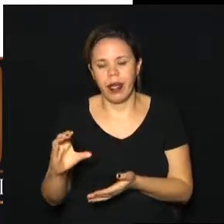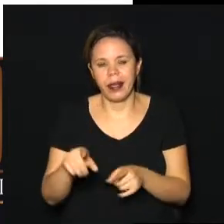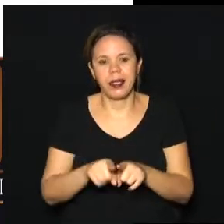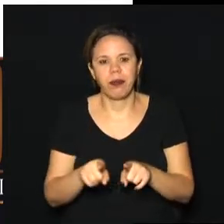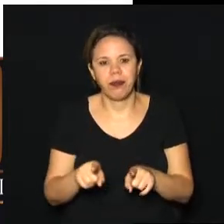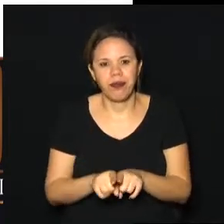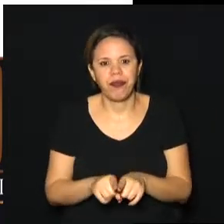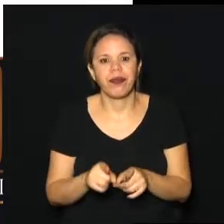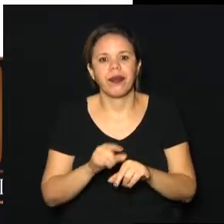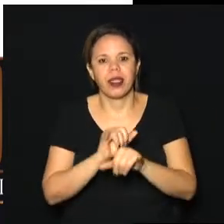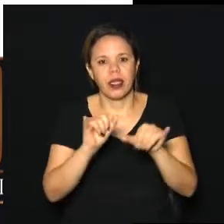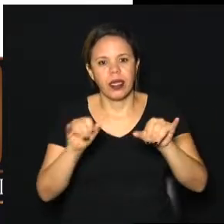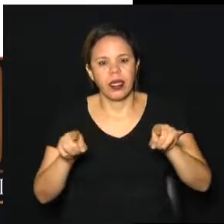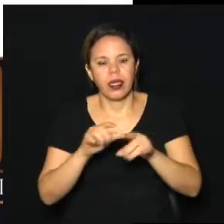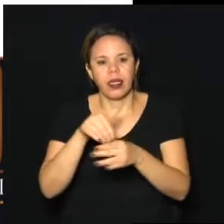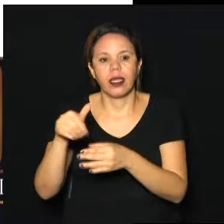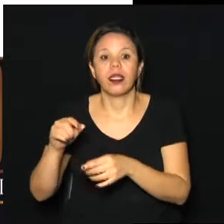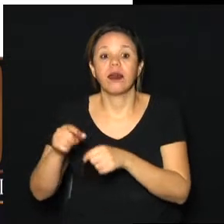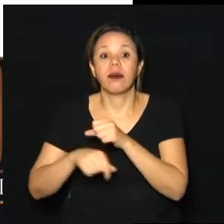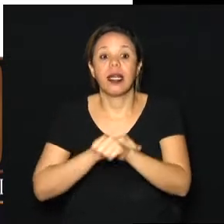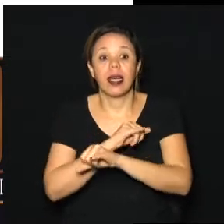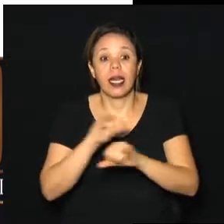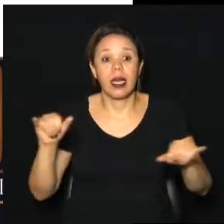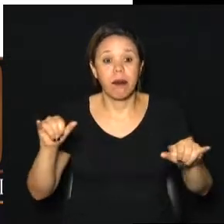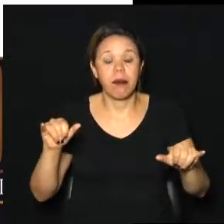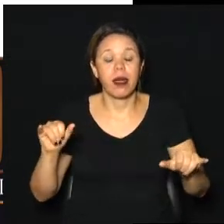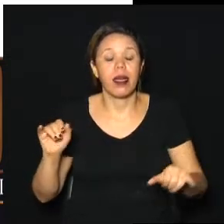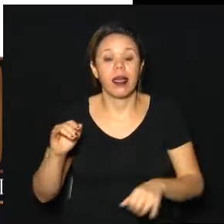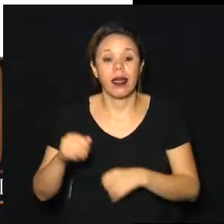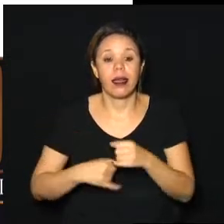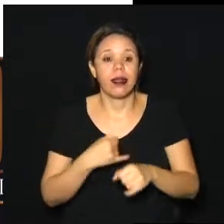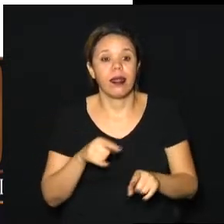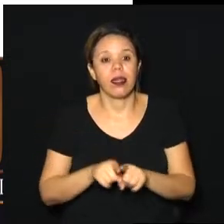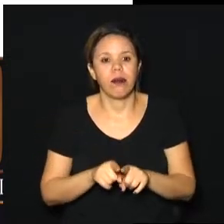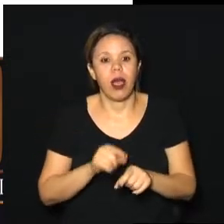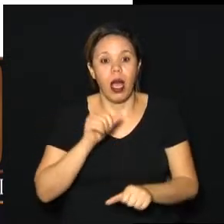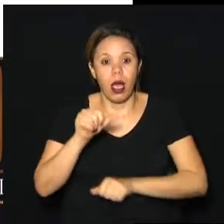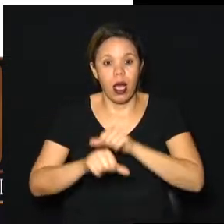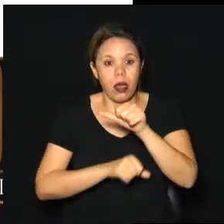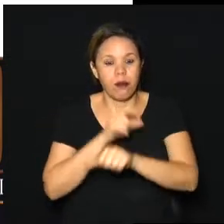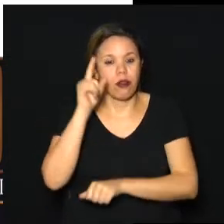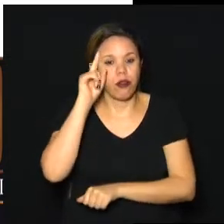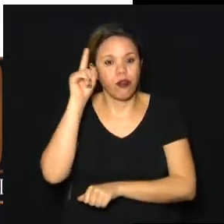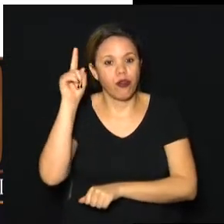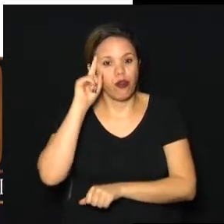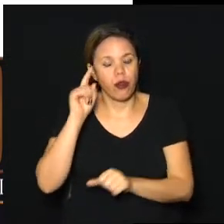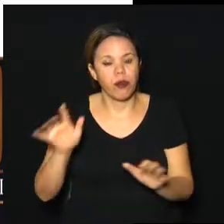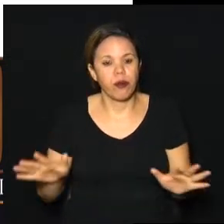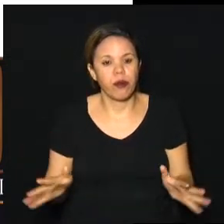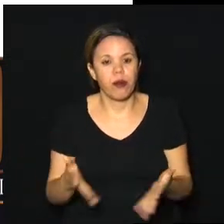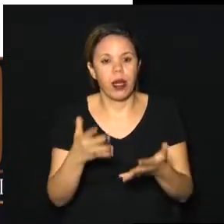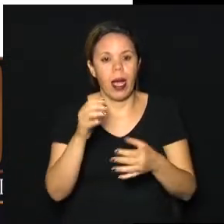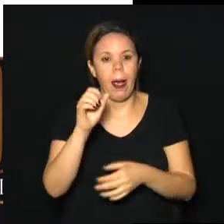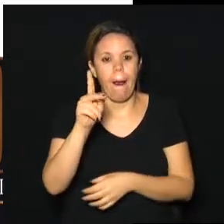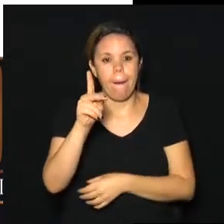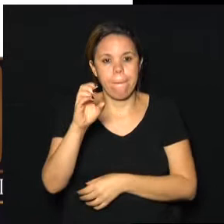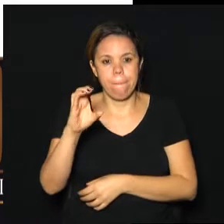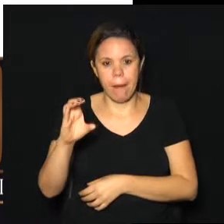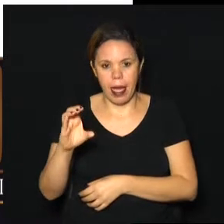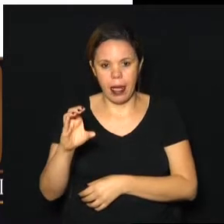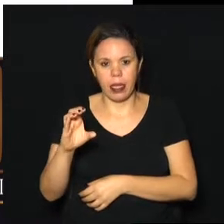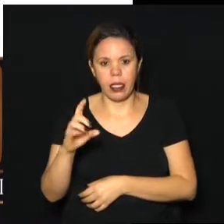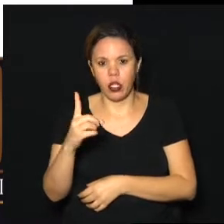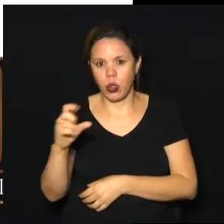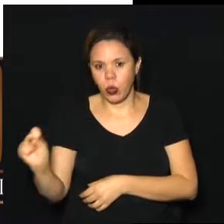na internet e, por fim, a alteração no calendário eleitoral promovido pela PEC 18